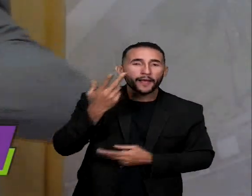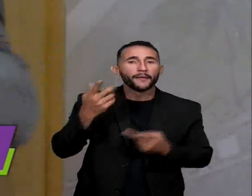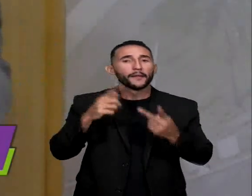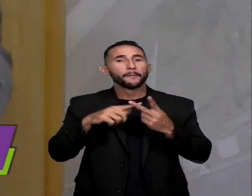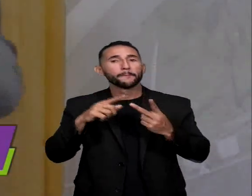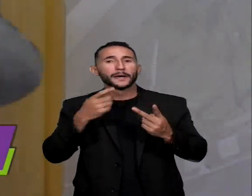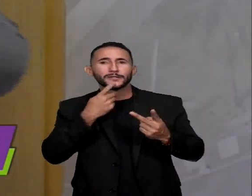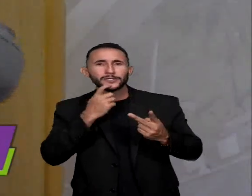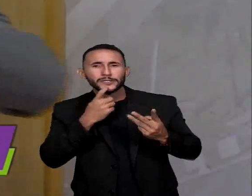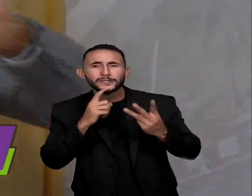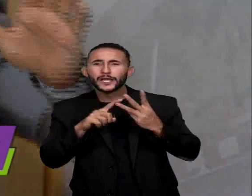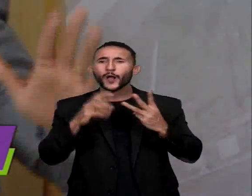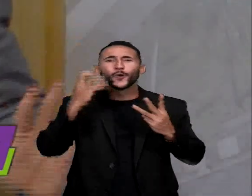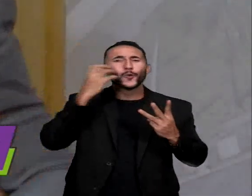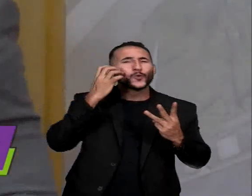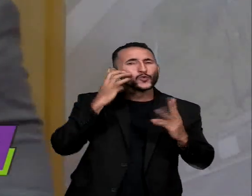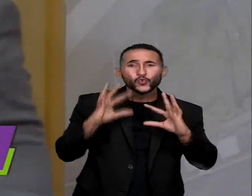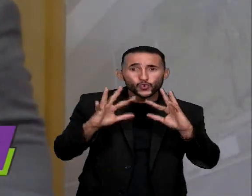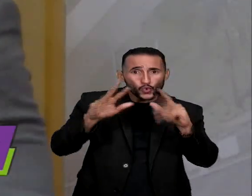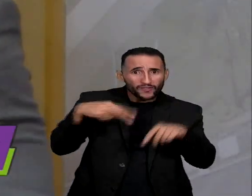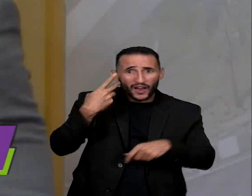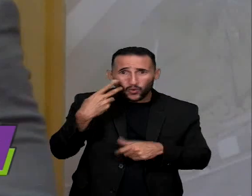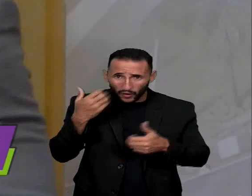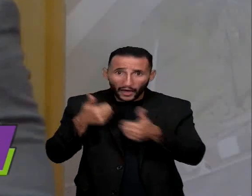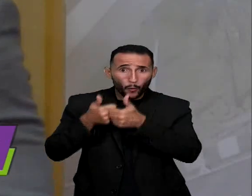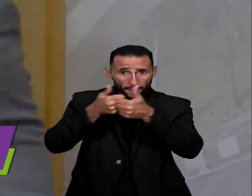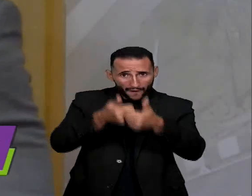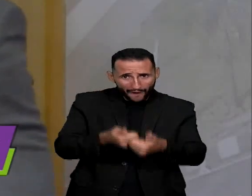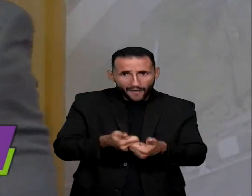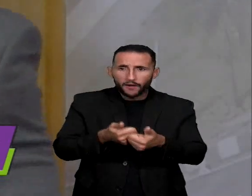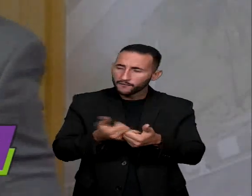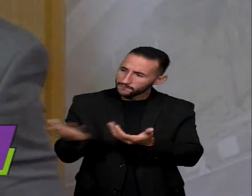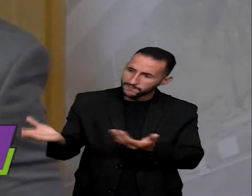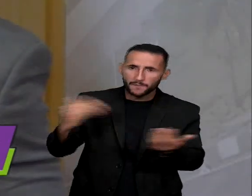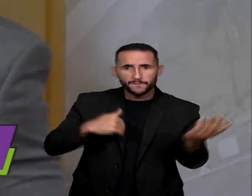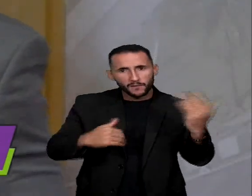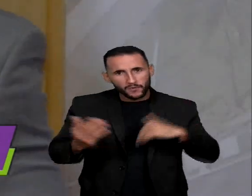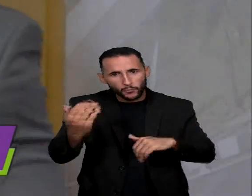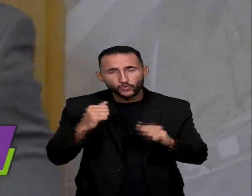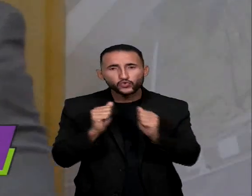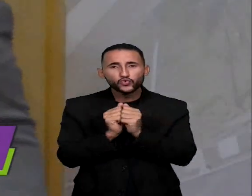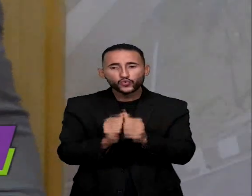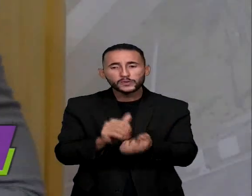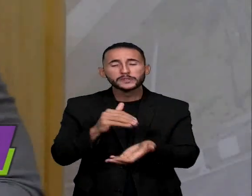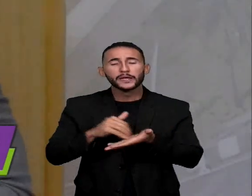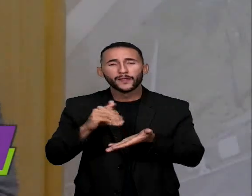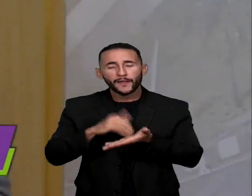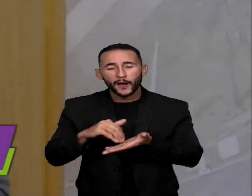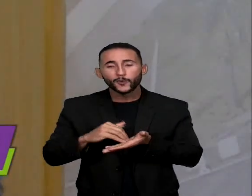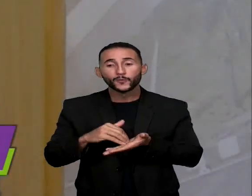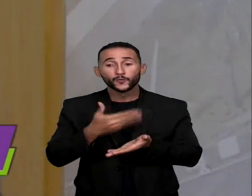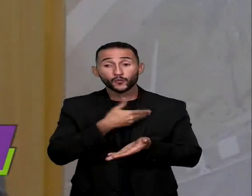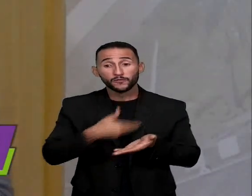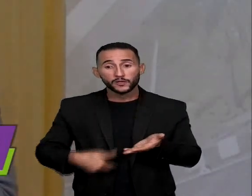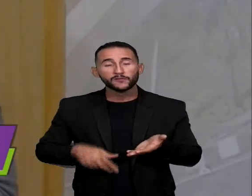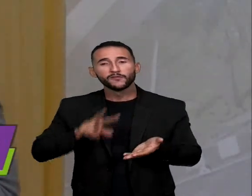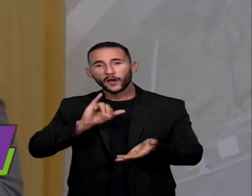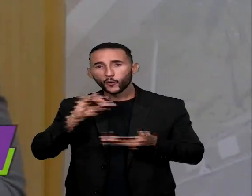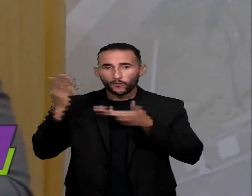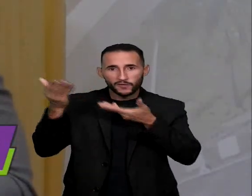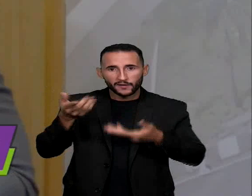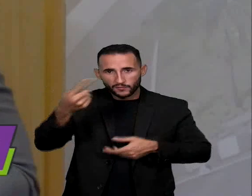Batista Lúcia todos que quiserem estarem conosco tá a gente vai através do secretário de governo convidá-los eh para